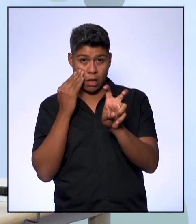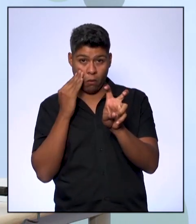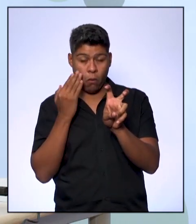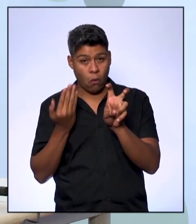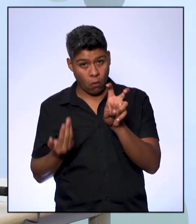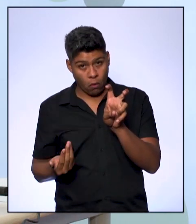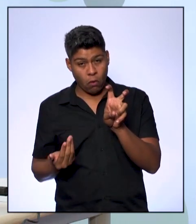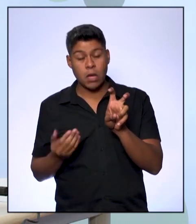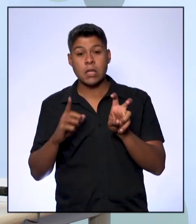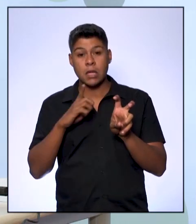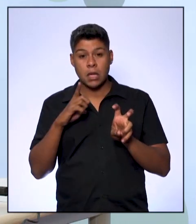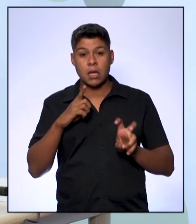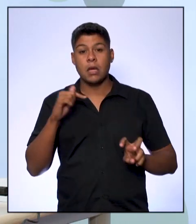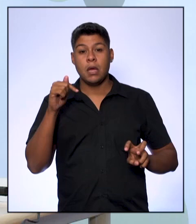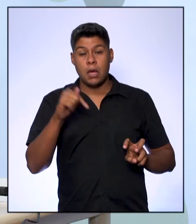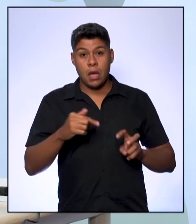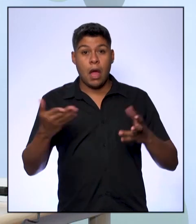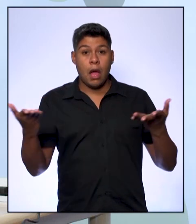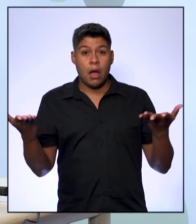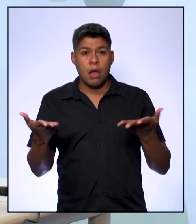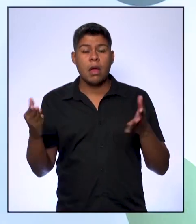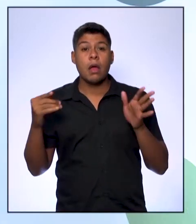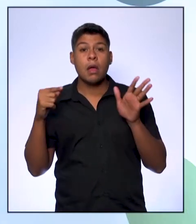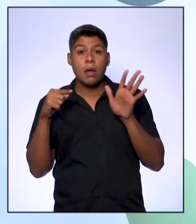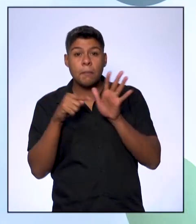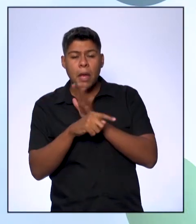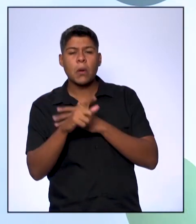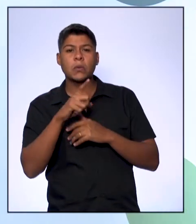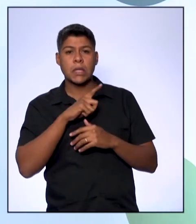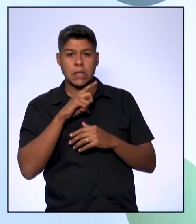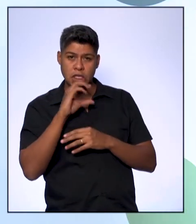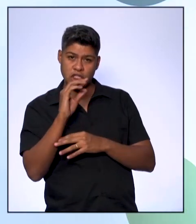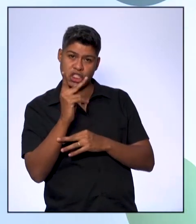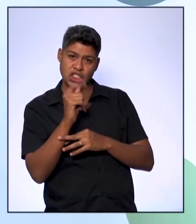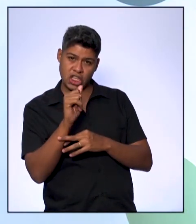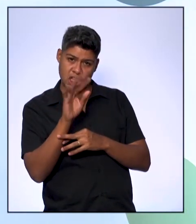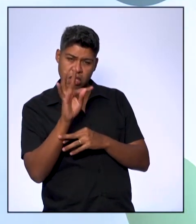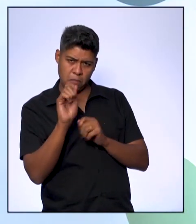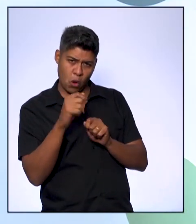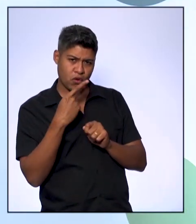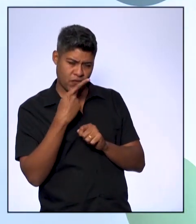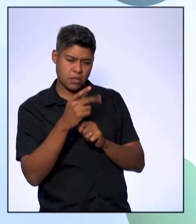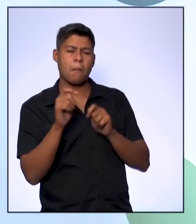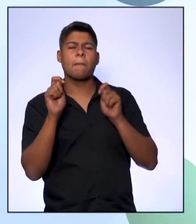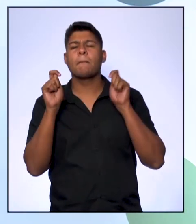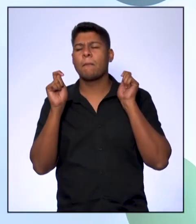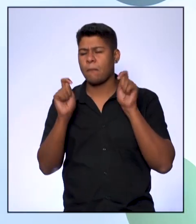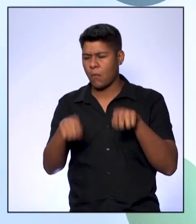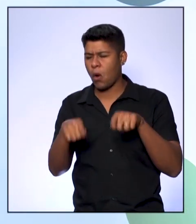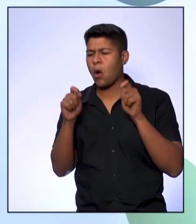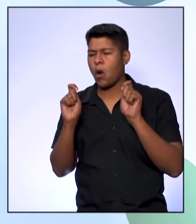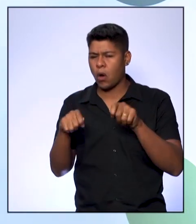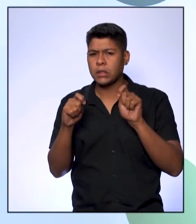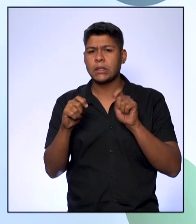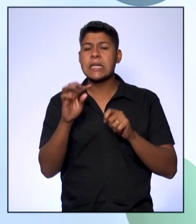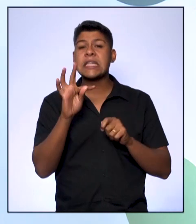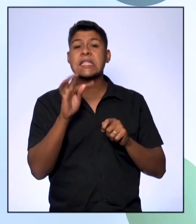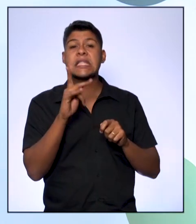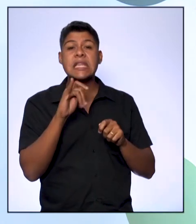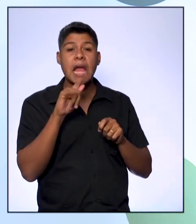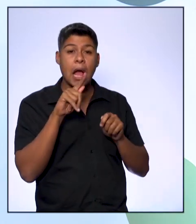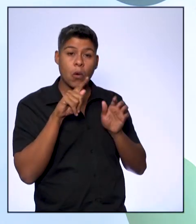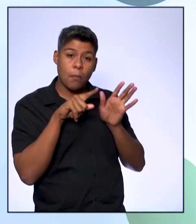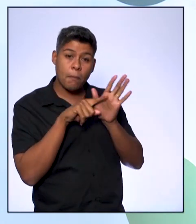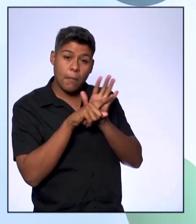e nós temos aqui agora pergunta aqui para ver se eu no chat posso fazer pode a produção de metáfora o certo tá